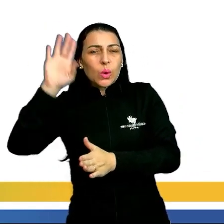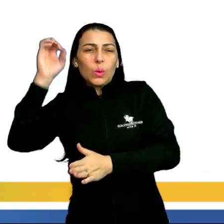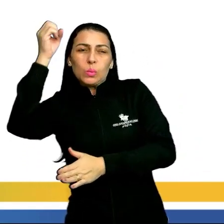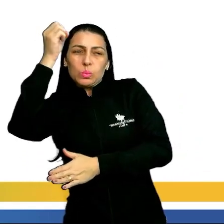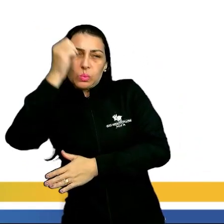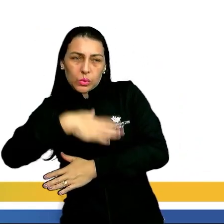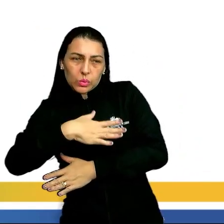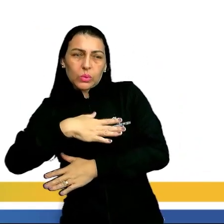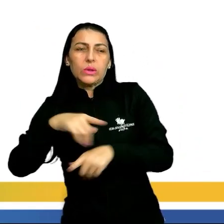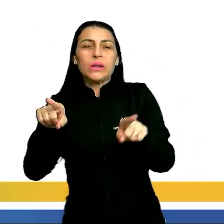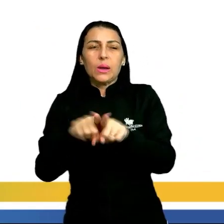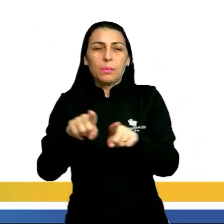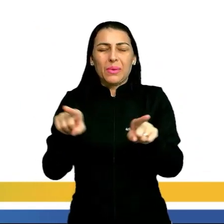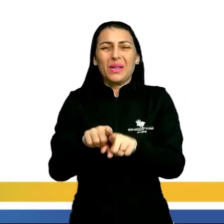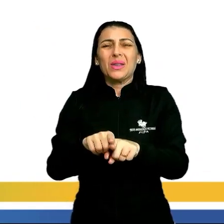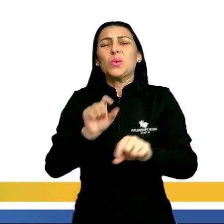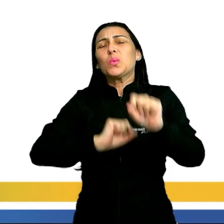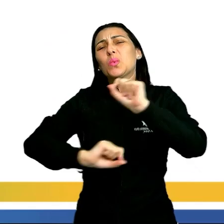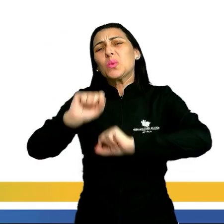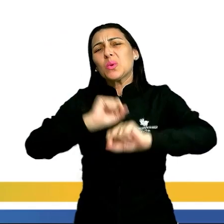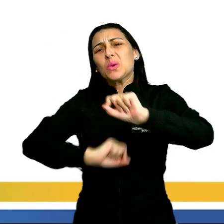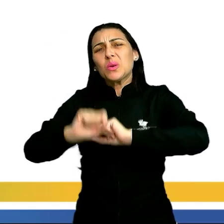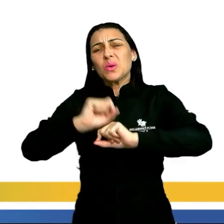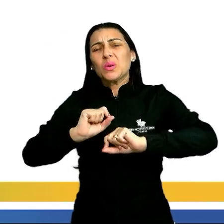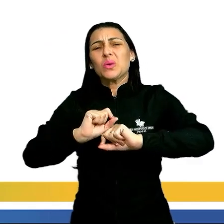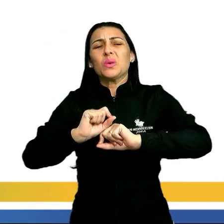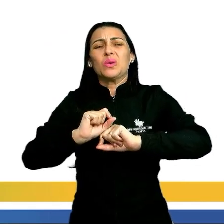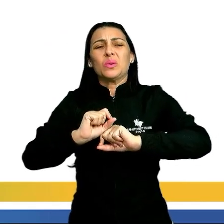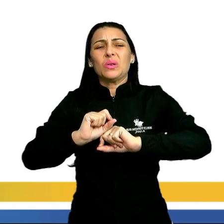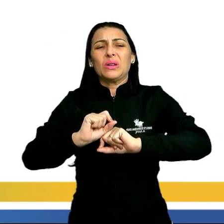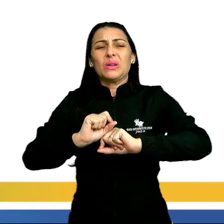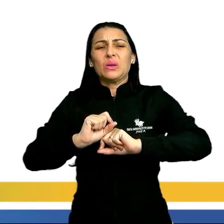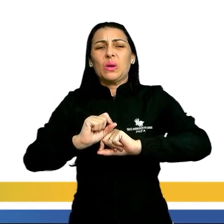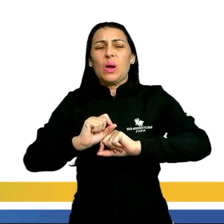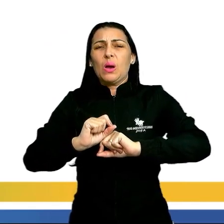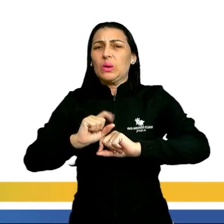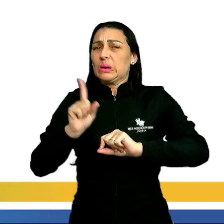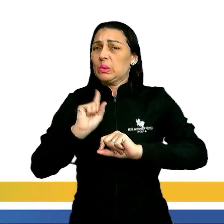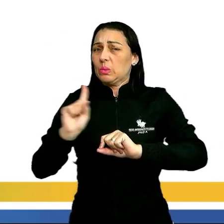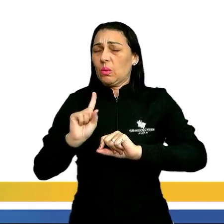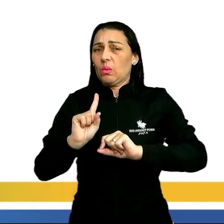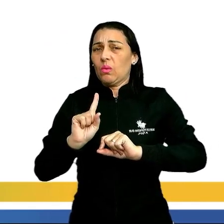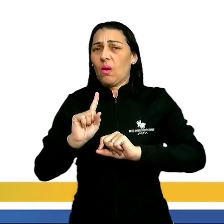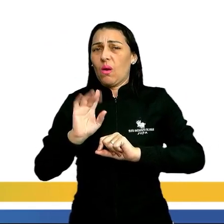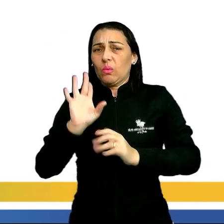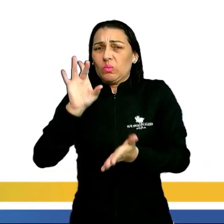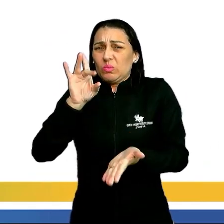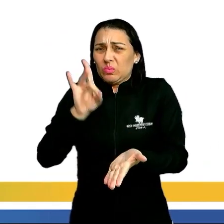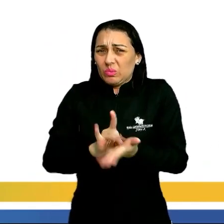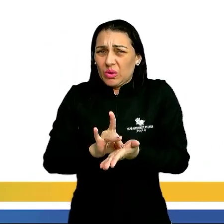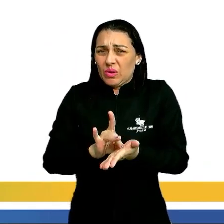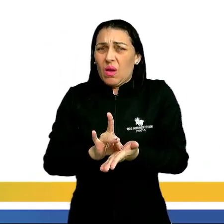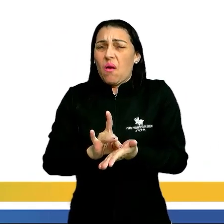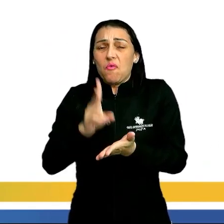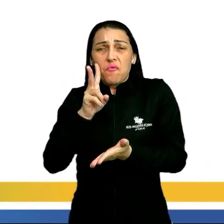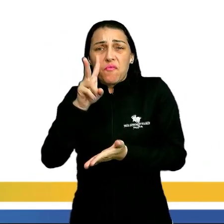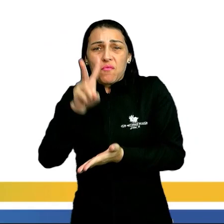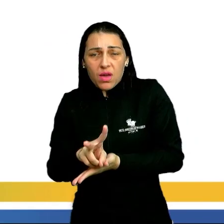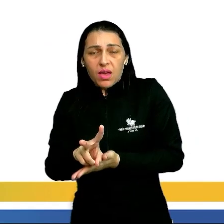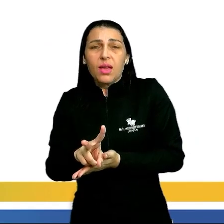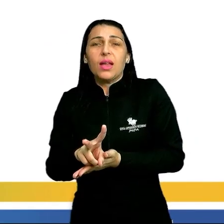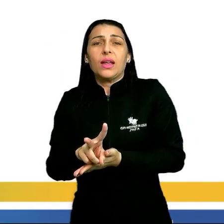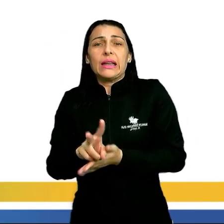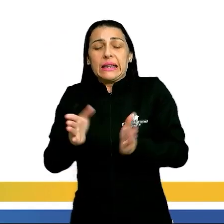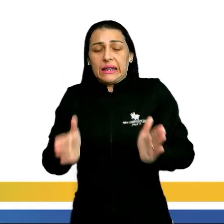dos selvagens, de aberratórias abstrações abstrusas.